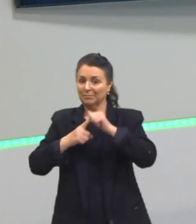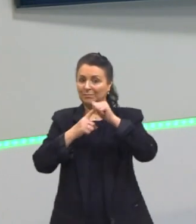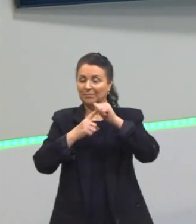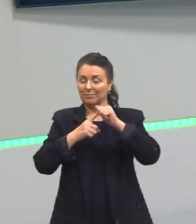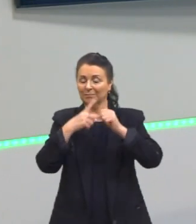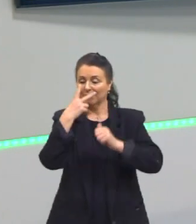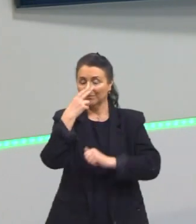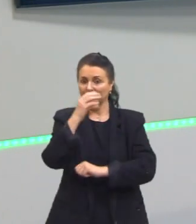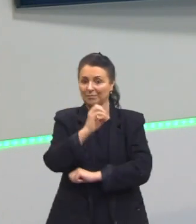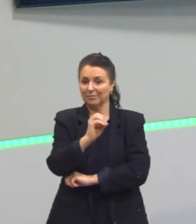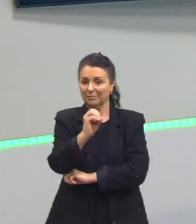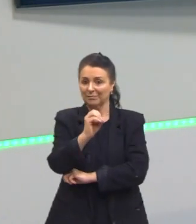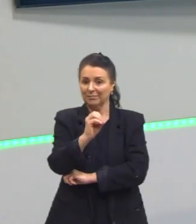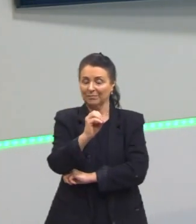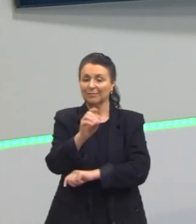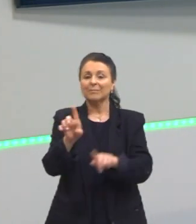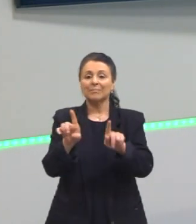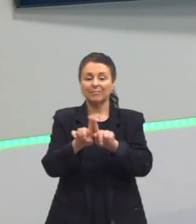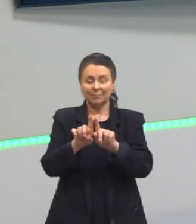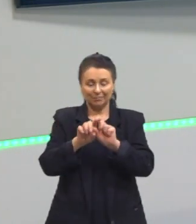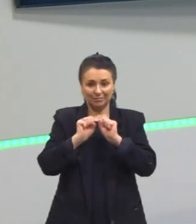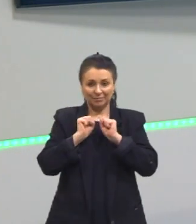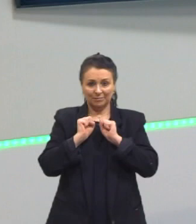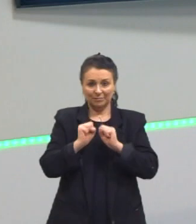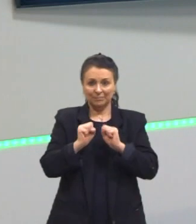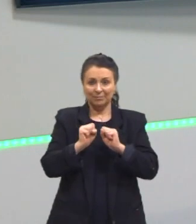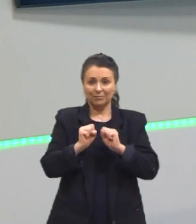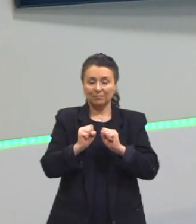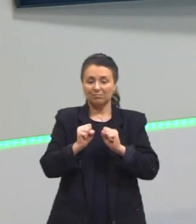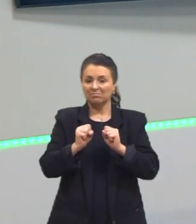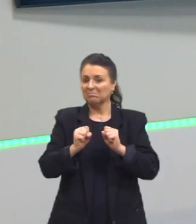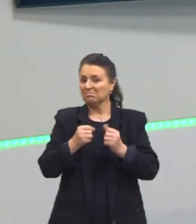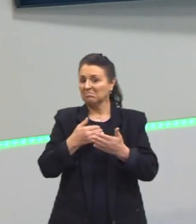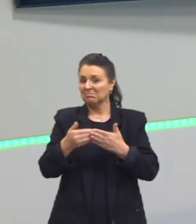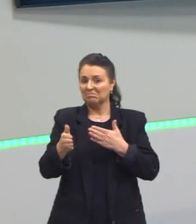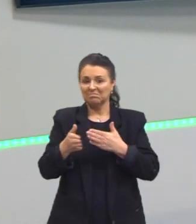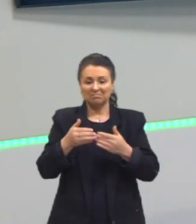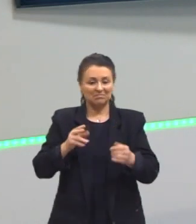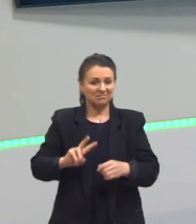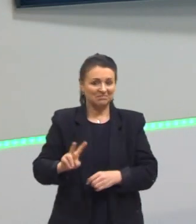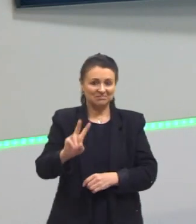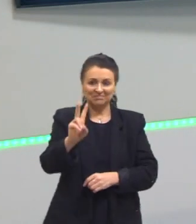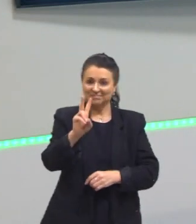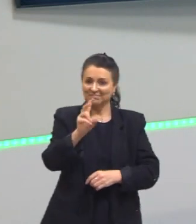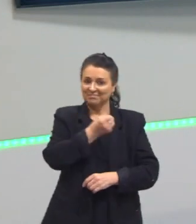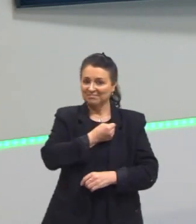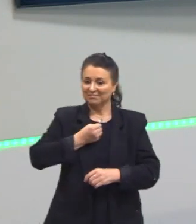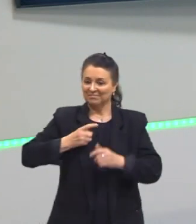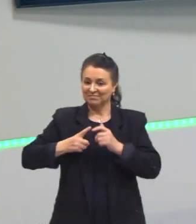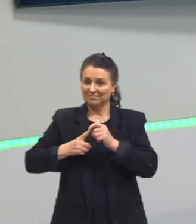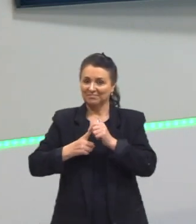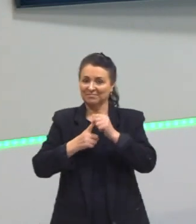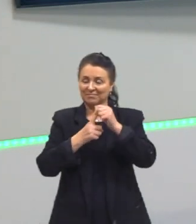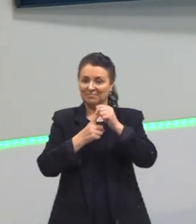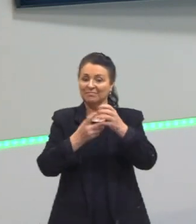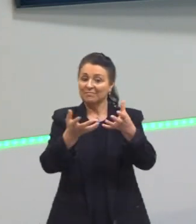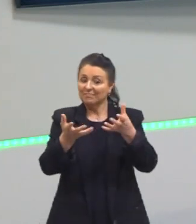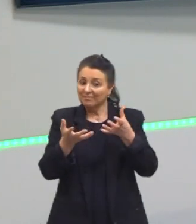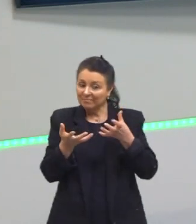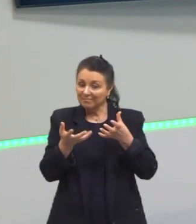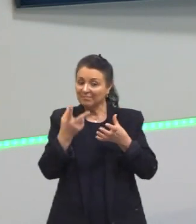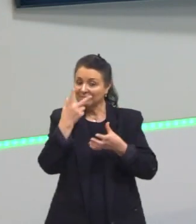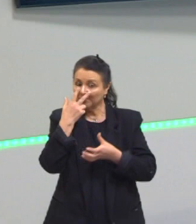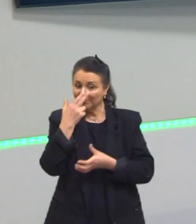zero. Assim como poderia, né, dar qualquer valor de determinante, eu quero que o determinante dessa matriz seja